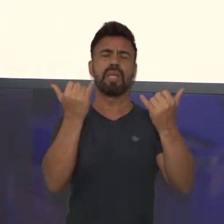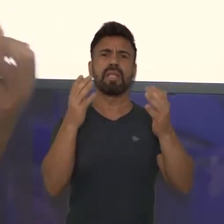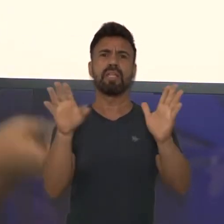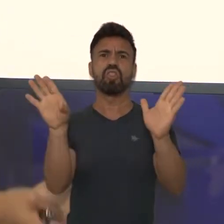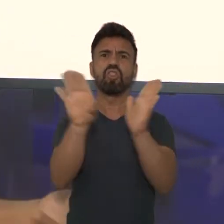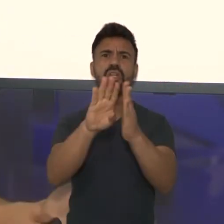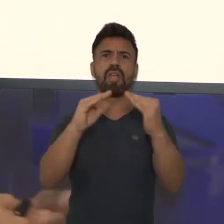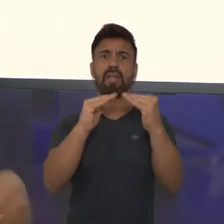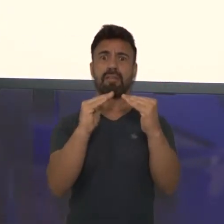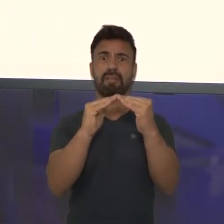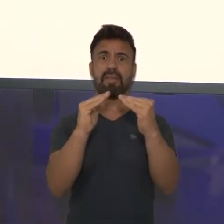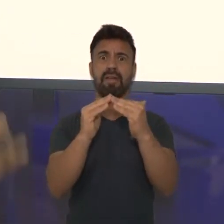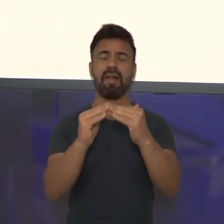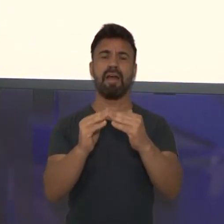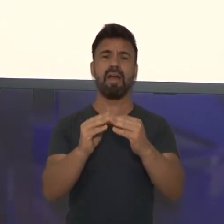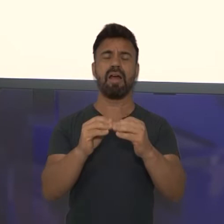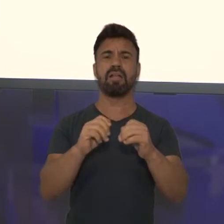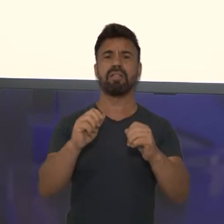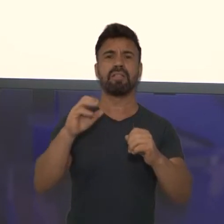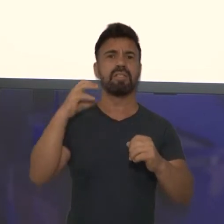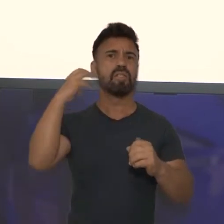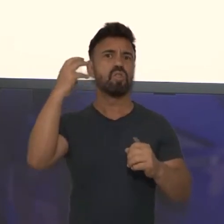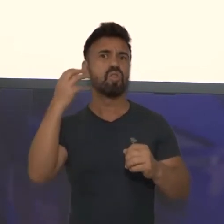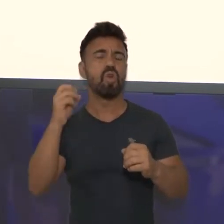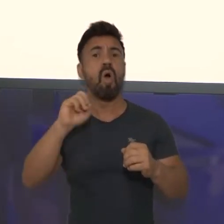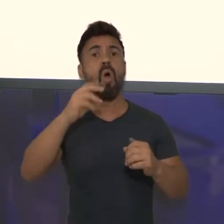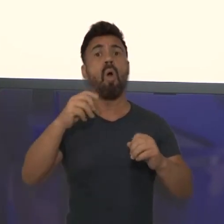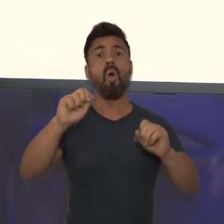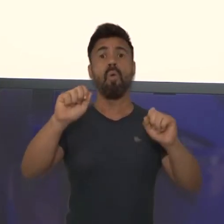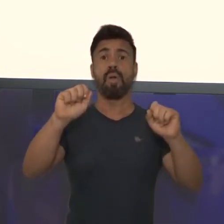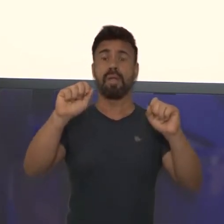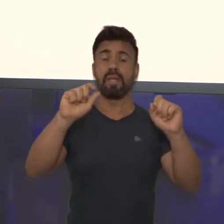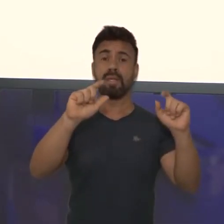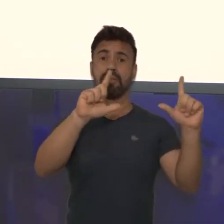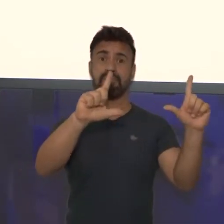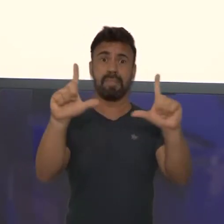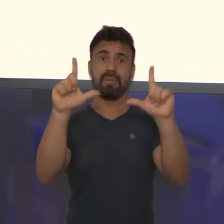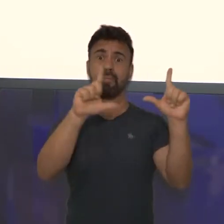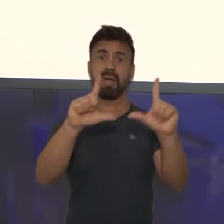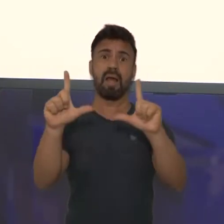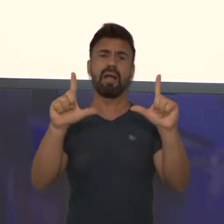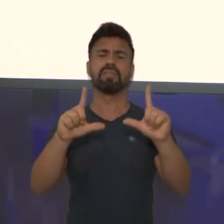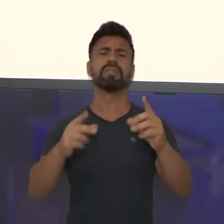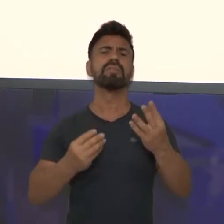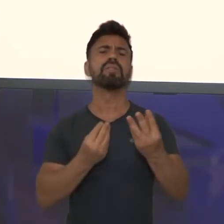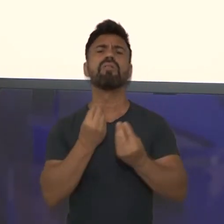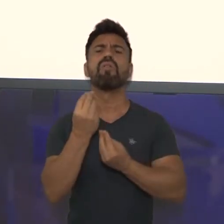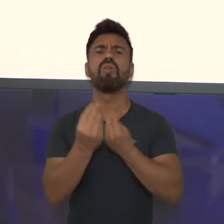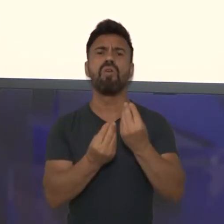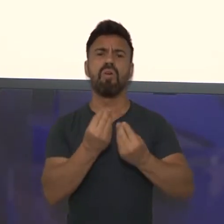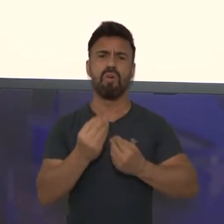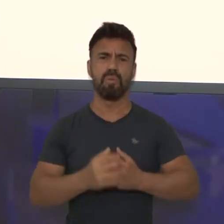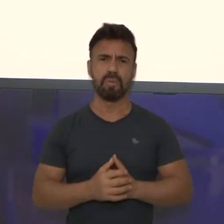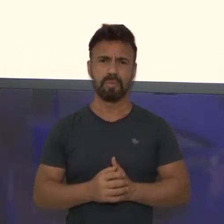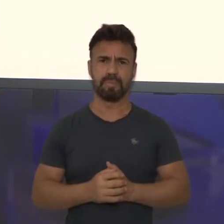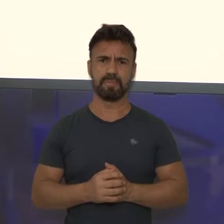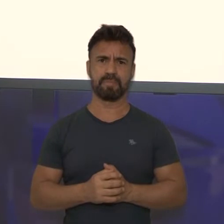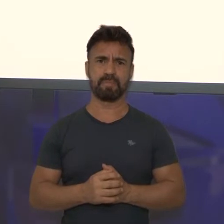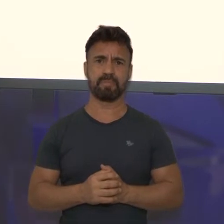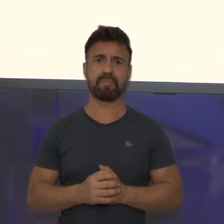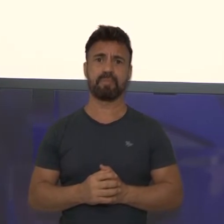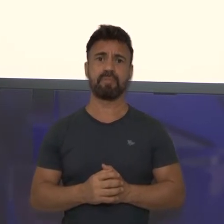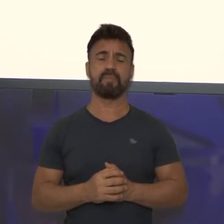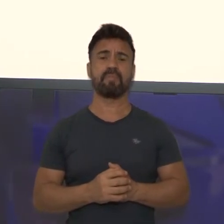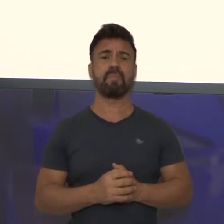aí na sua casa, né, em forma de som e em forma de imagem. Mas temos aí um